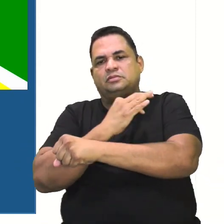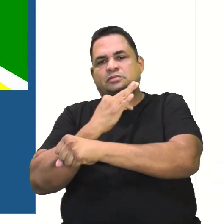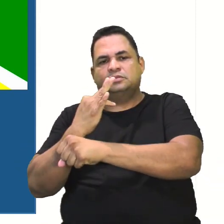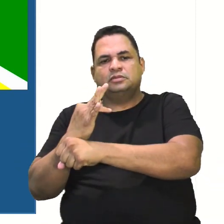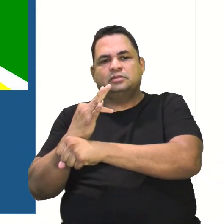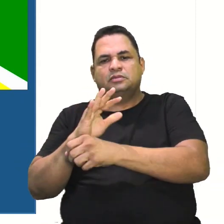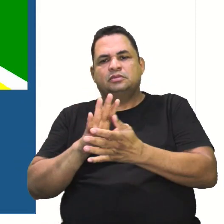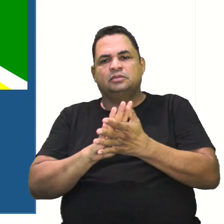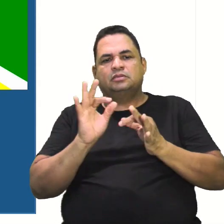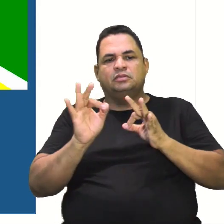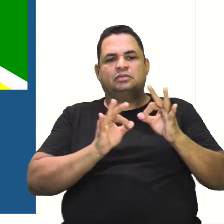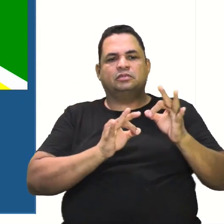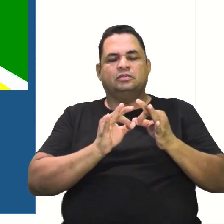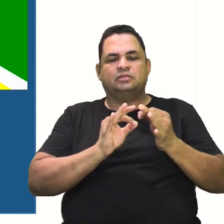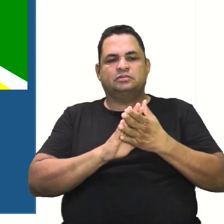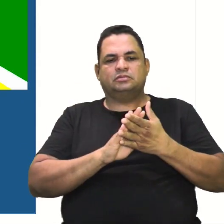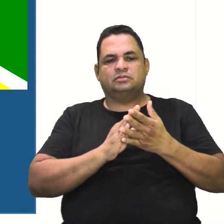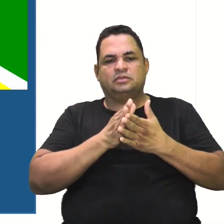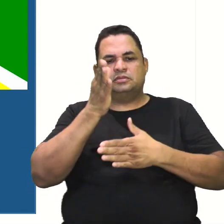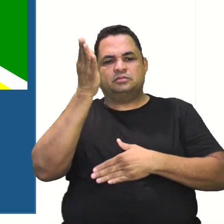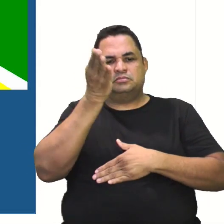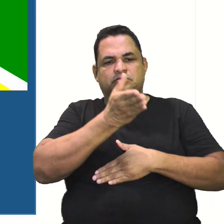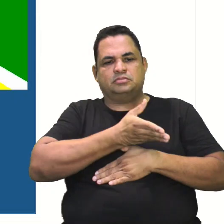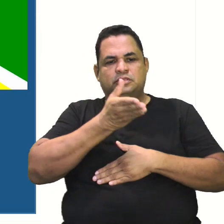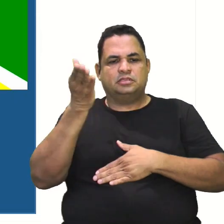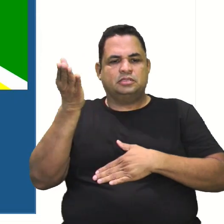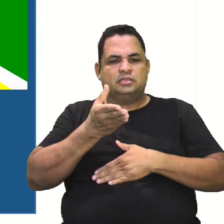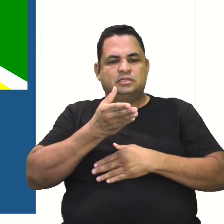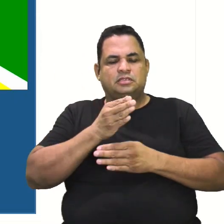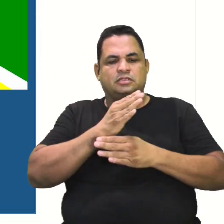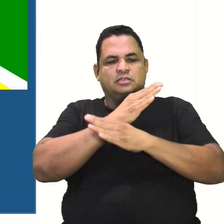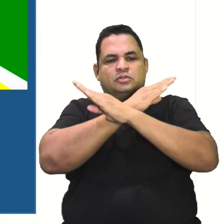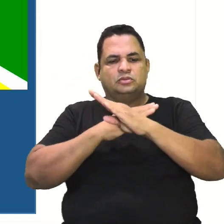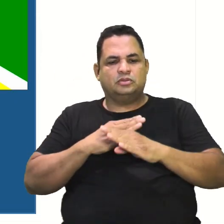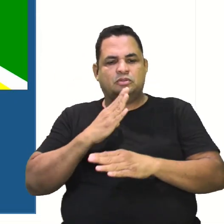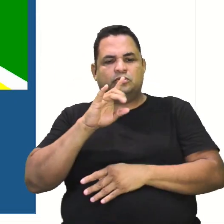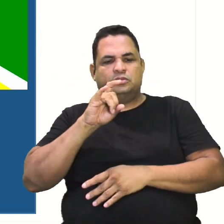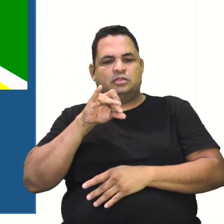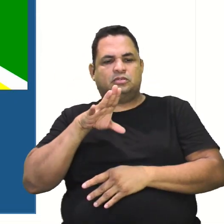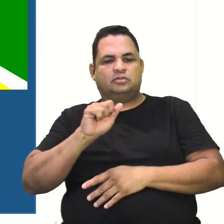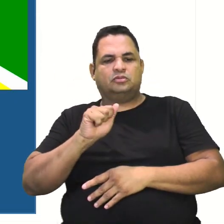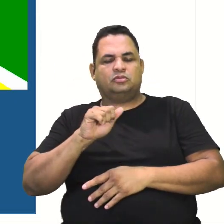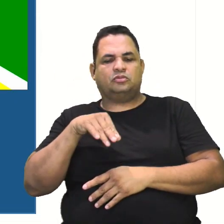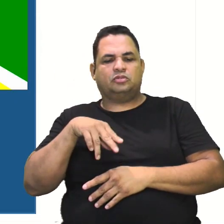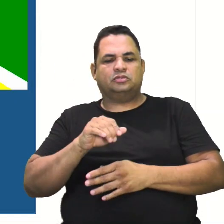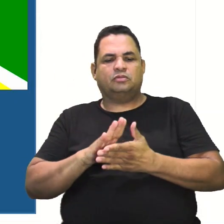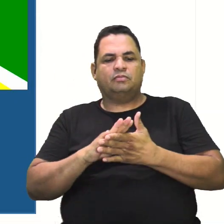formado por retas paralelas, concorrentes,